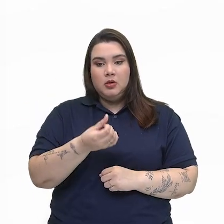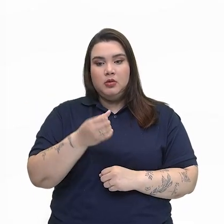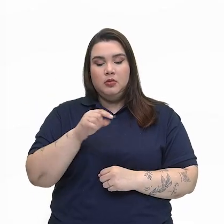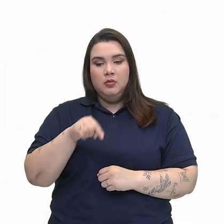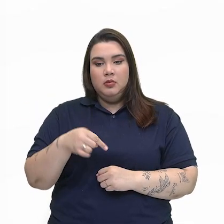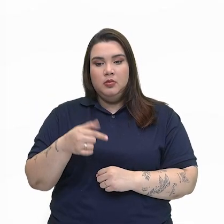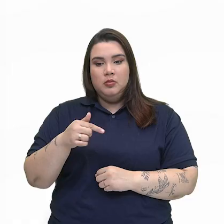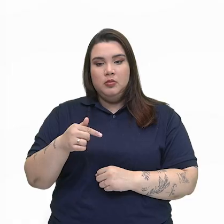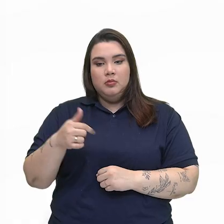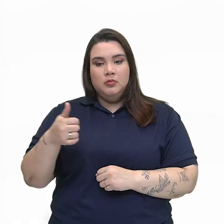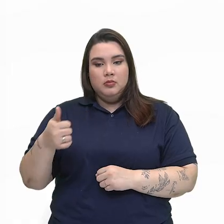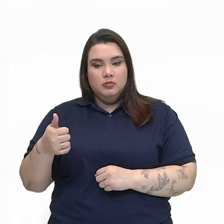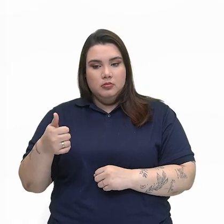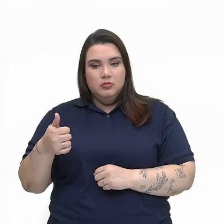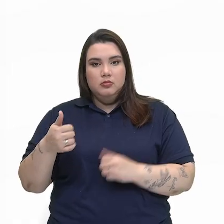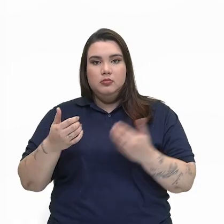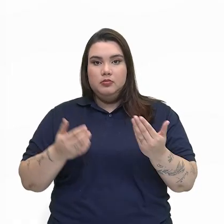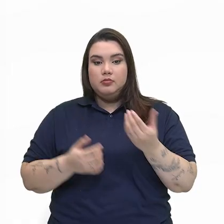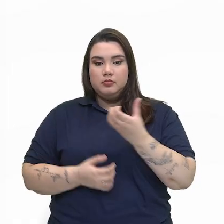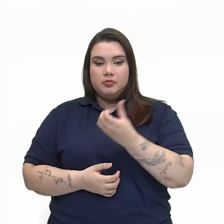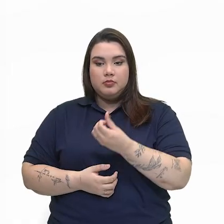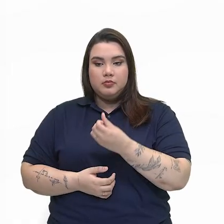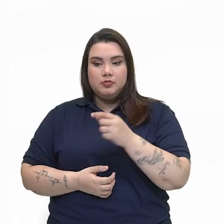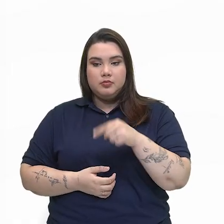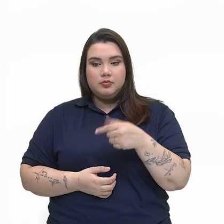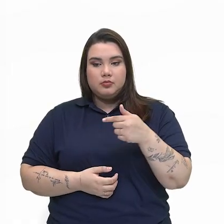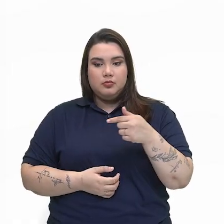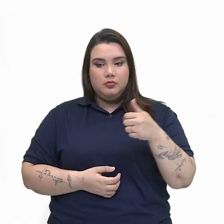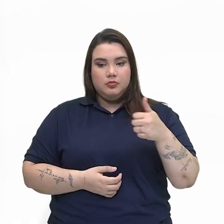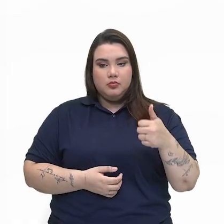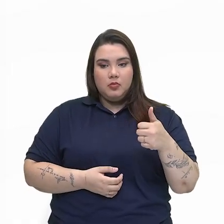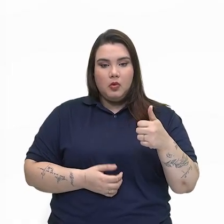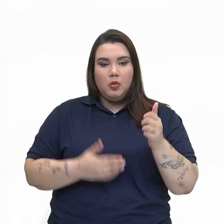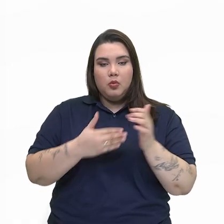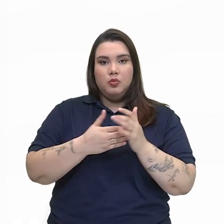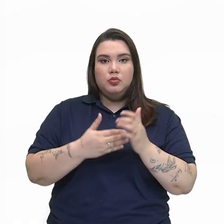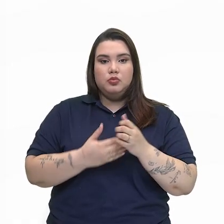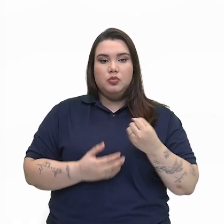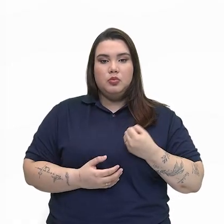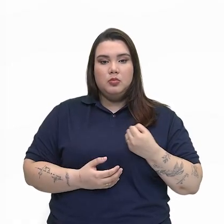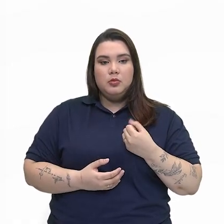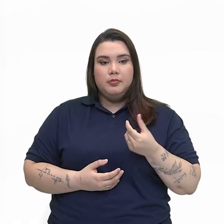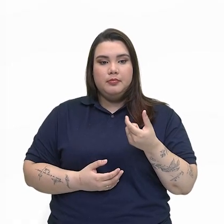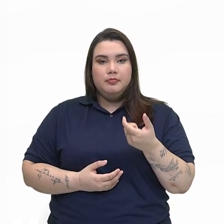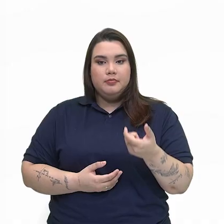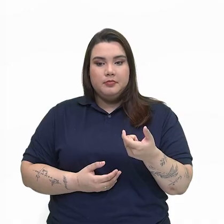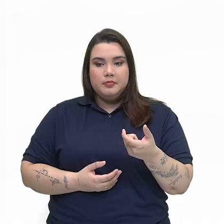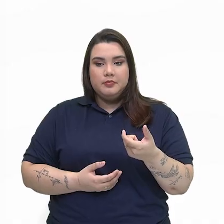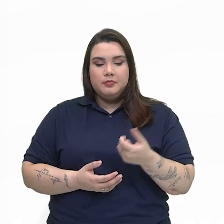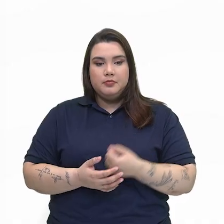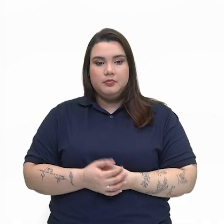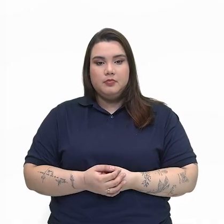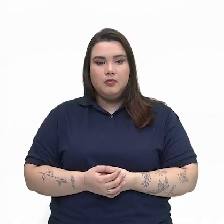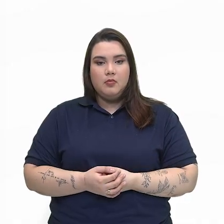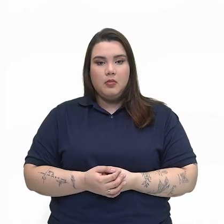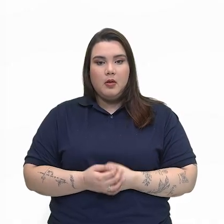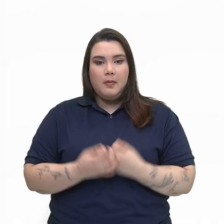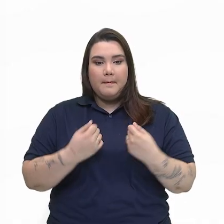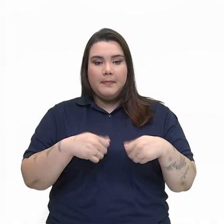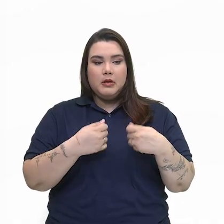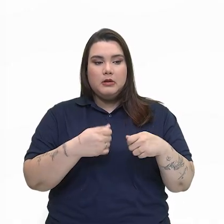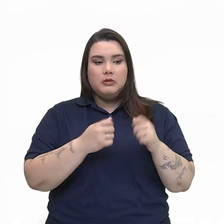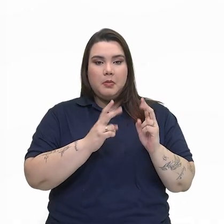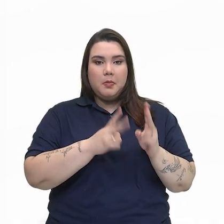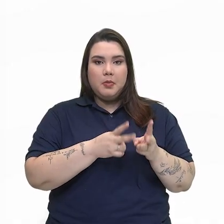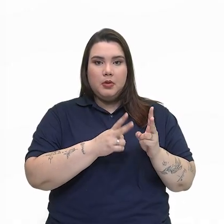6,71. Aí eu quero saber qual é o último algarismo desta casa decimal. A ser conservado, olha só